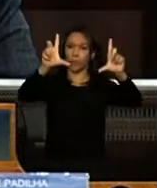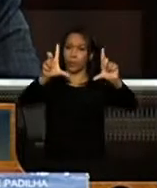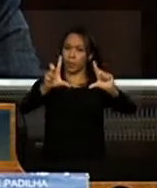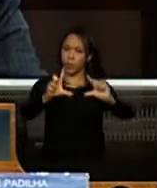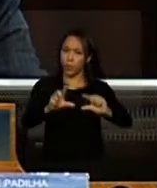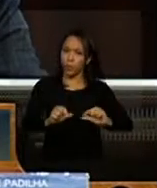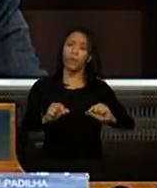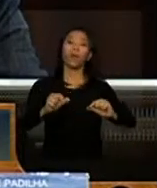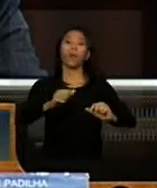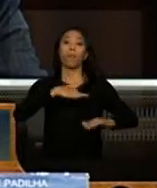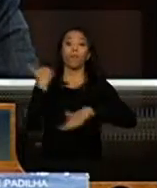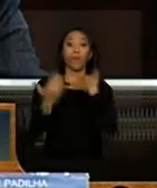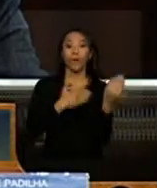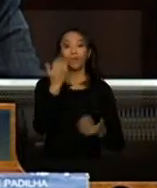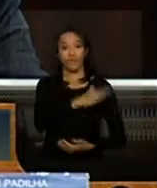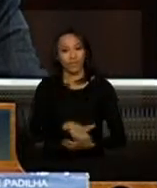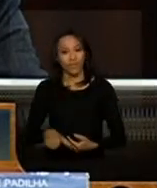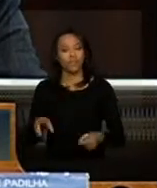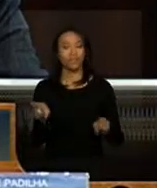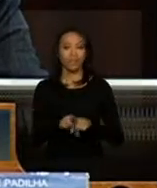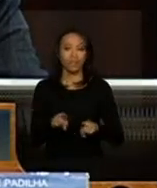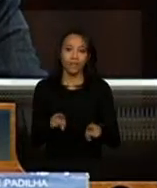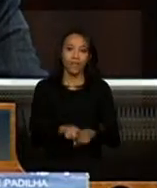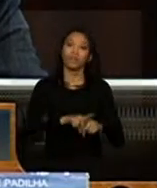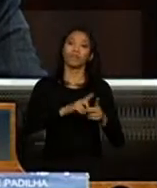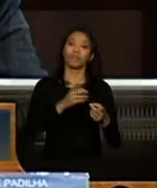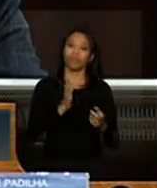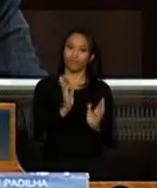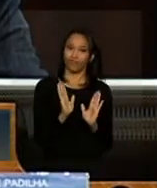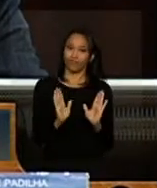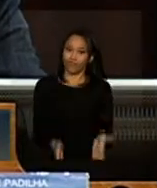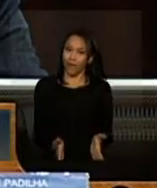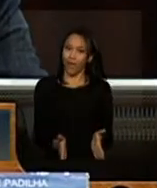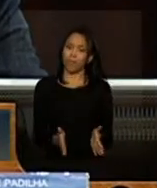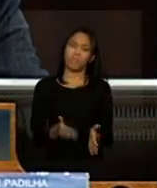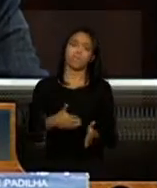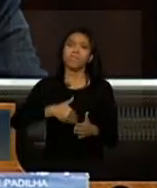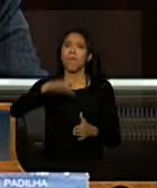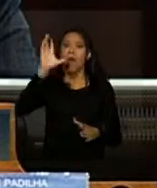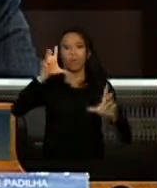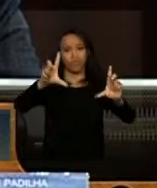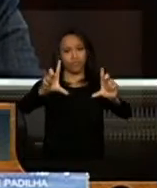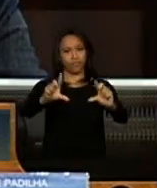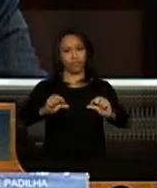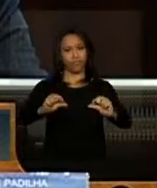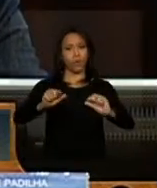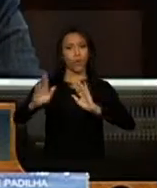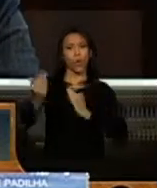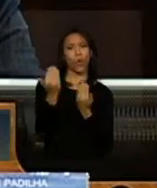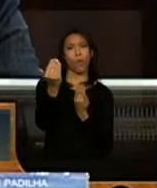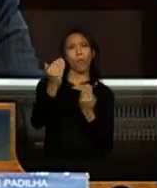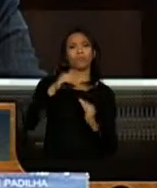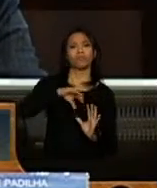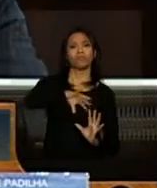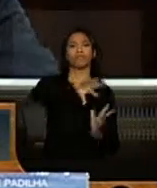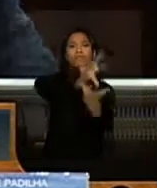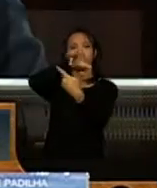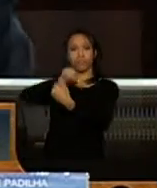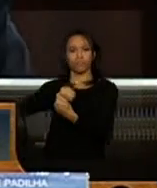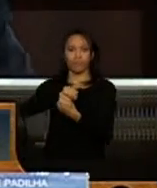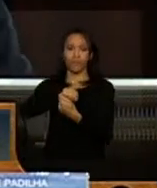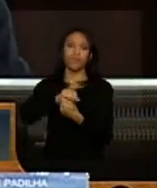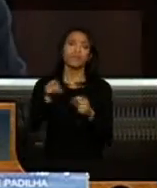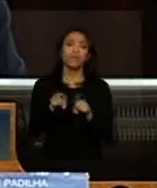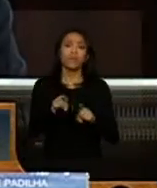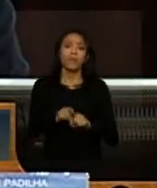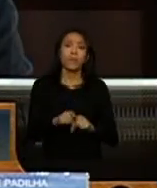a mortalidade infantil e a mortalidade da infância. Reduziu mais do que todo mundo, reduziu mais